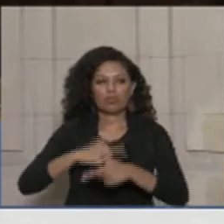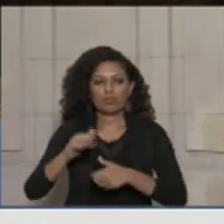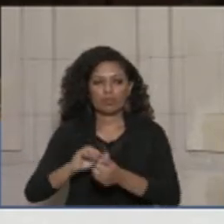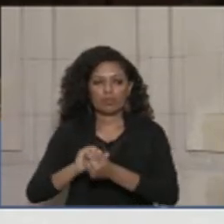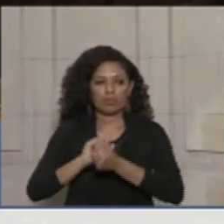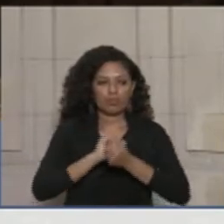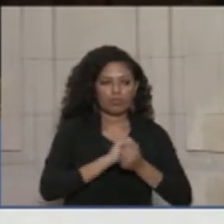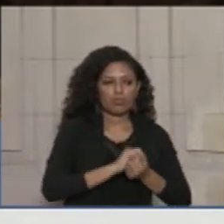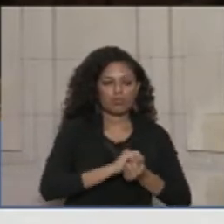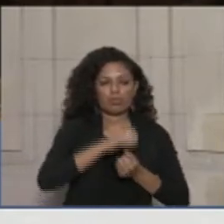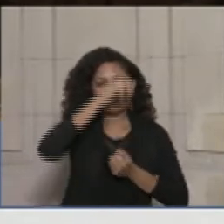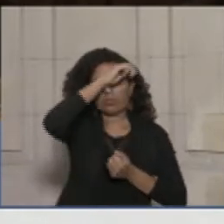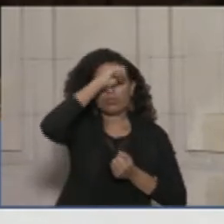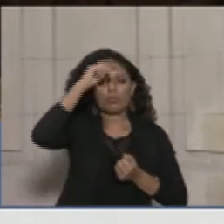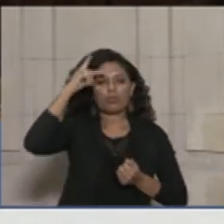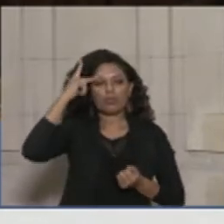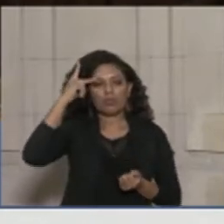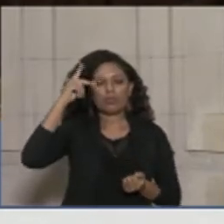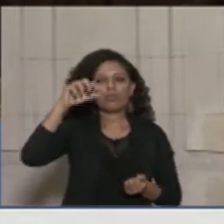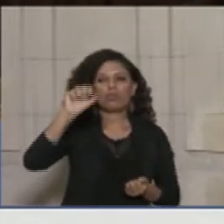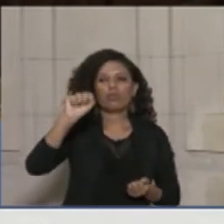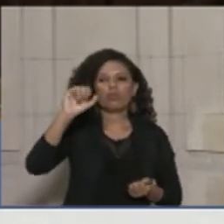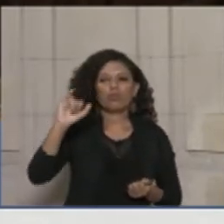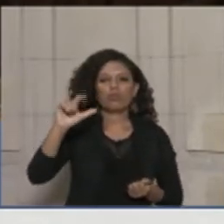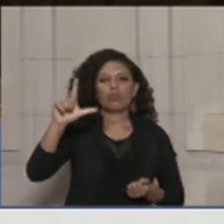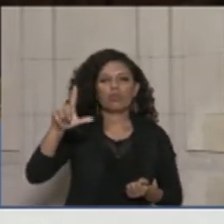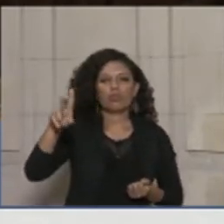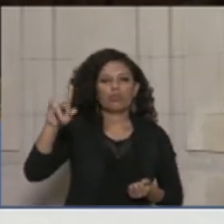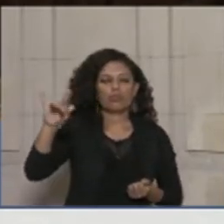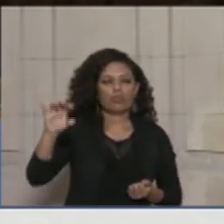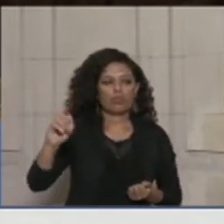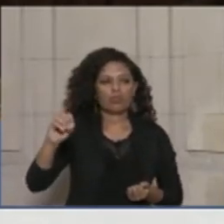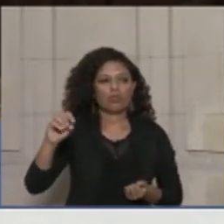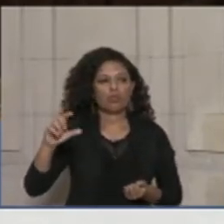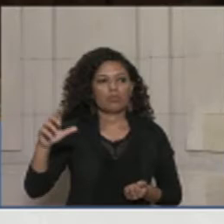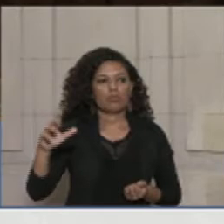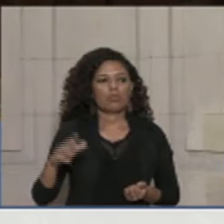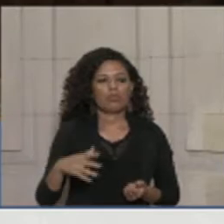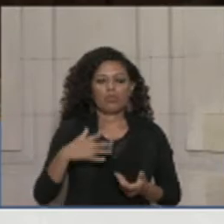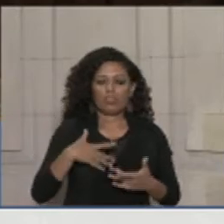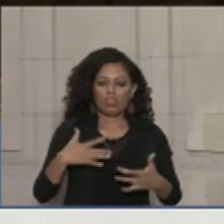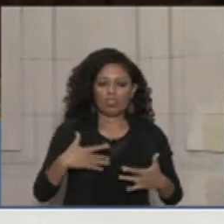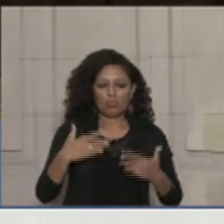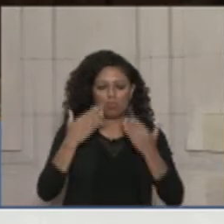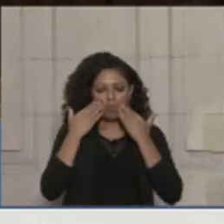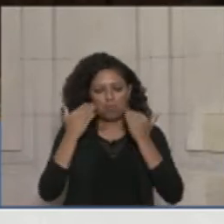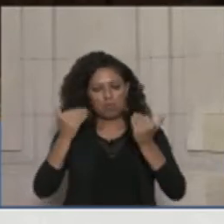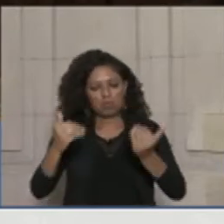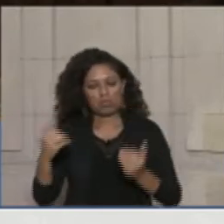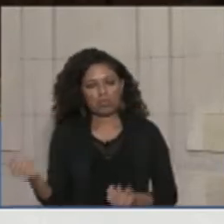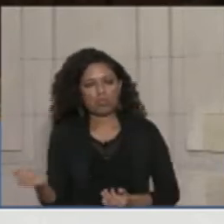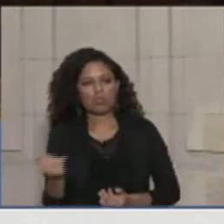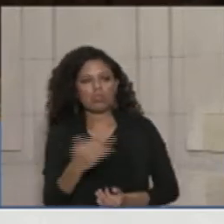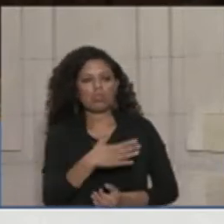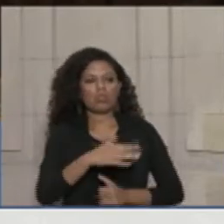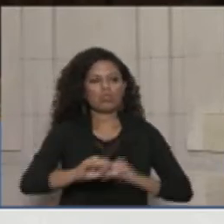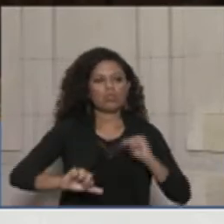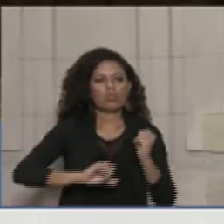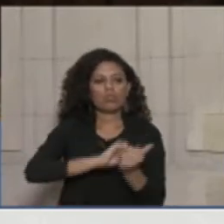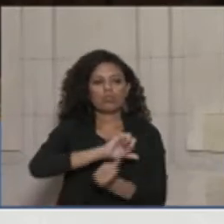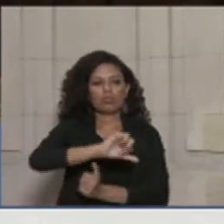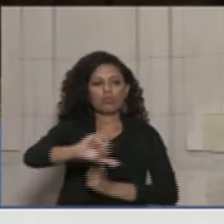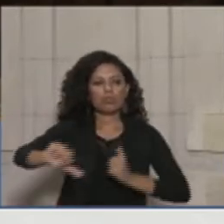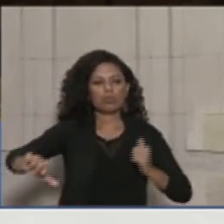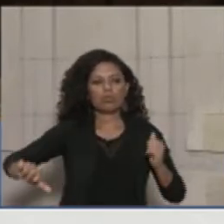ex-prefeito Silvio Lopes e se apresentou à população como sendo o novo, a mudança,